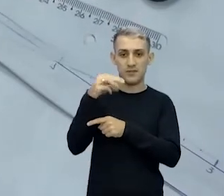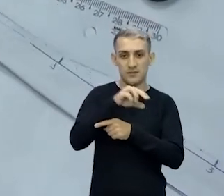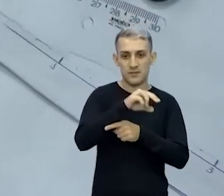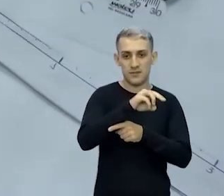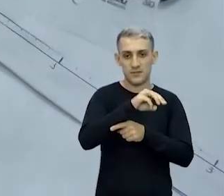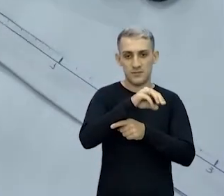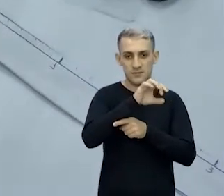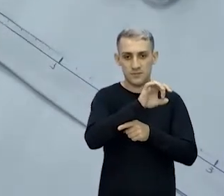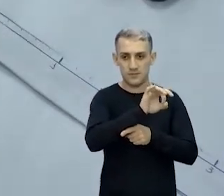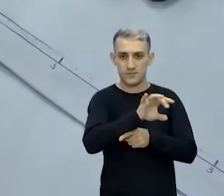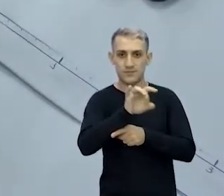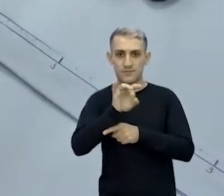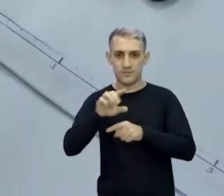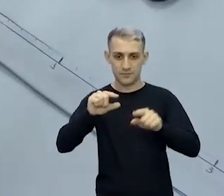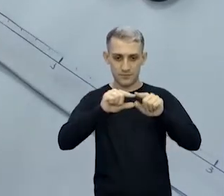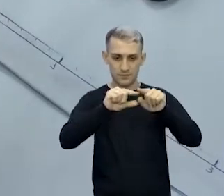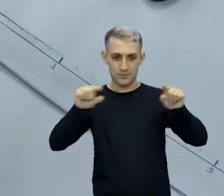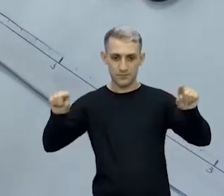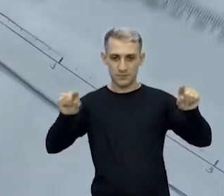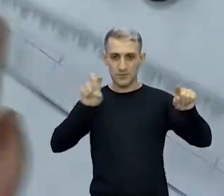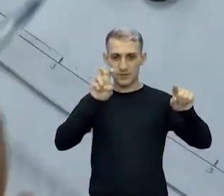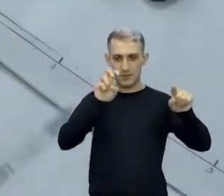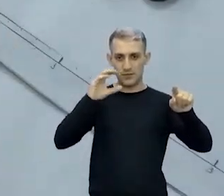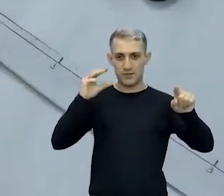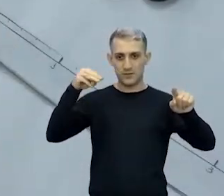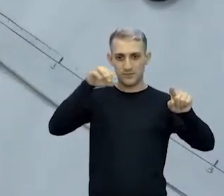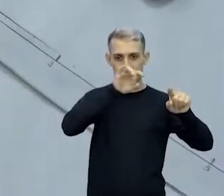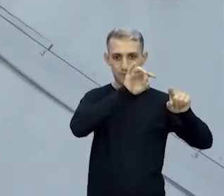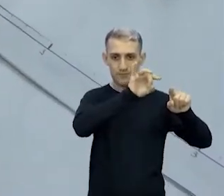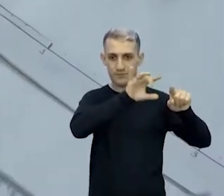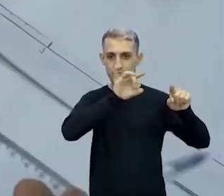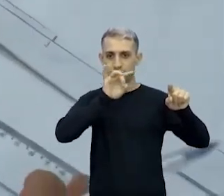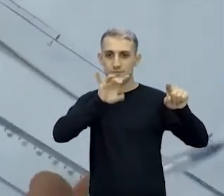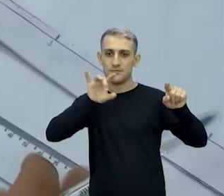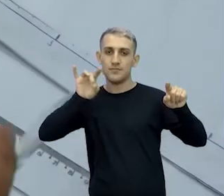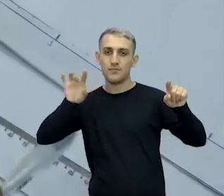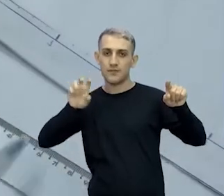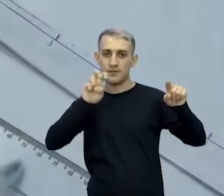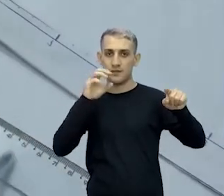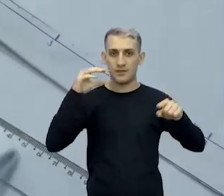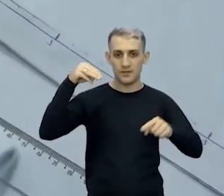na minha régua, a cada 5 centímetros